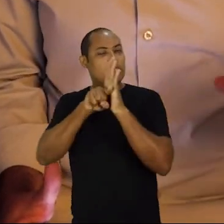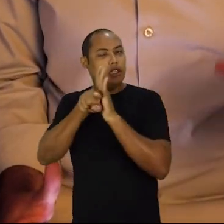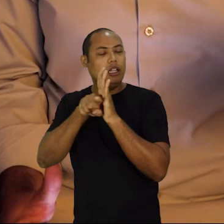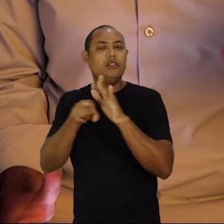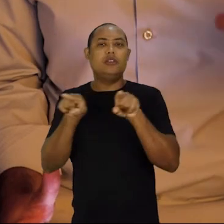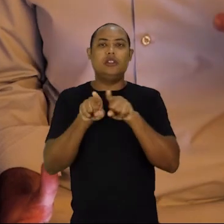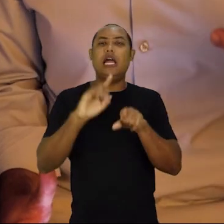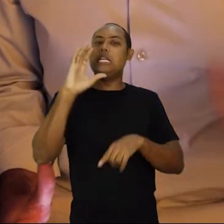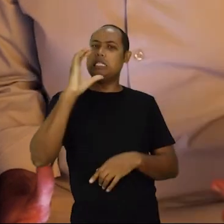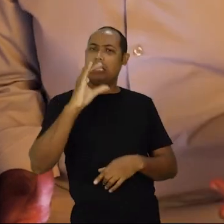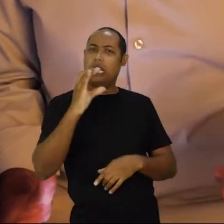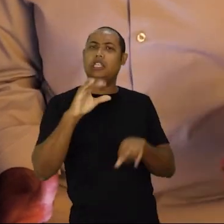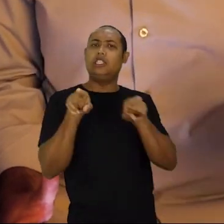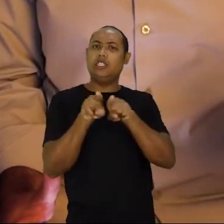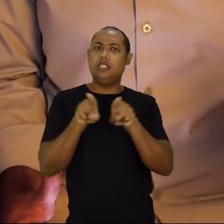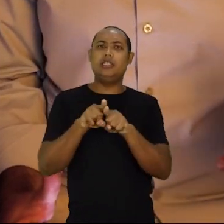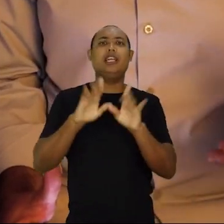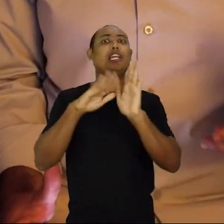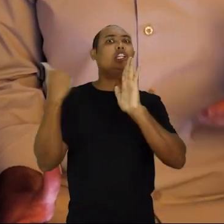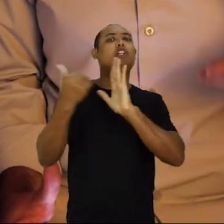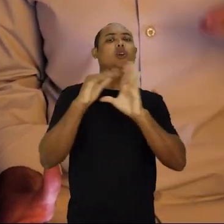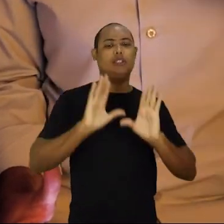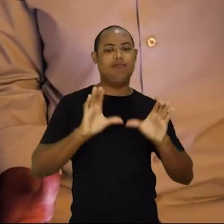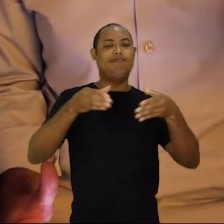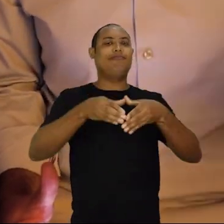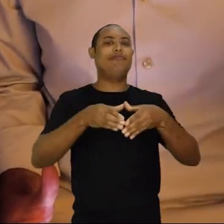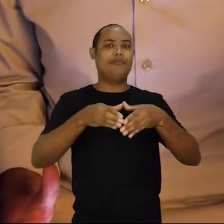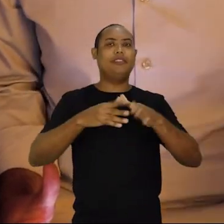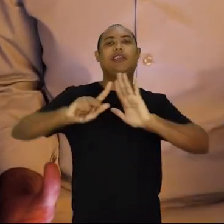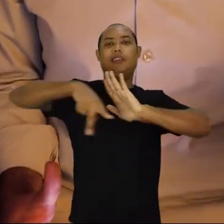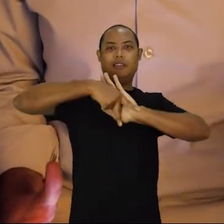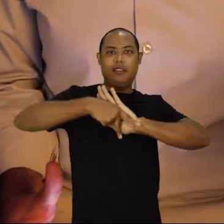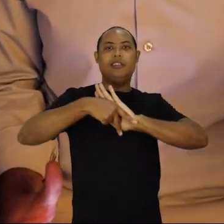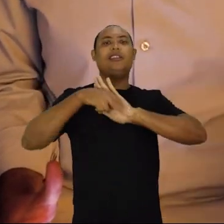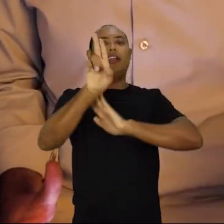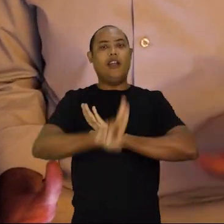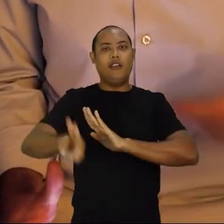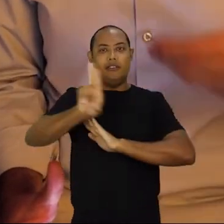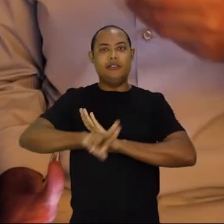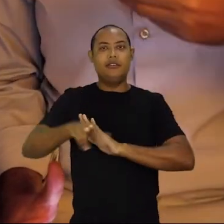nossos pesquisadores, pelos nossos cientistas e por toda a equipe de